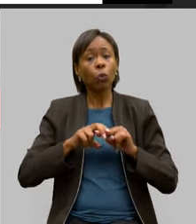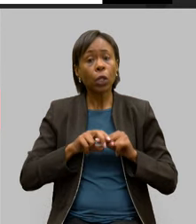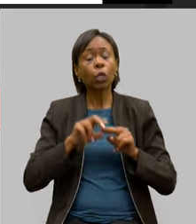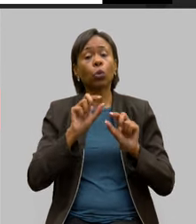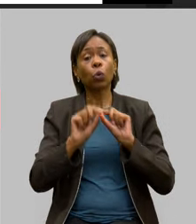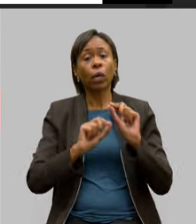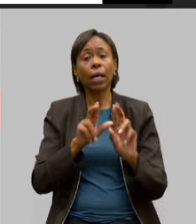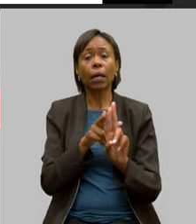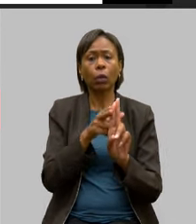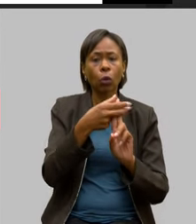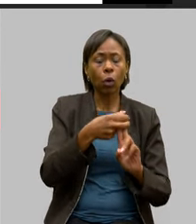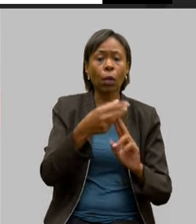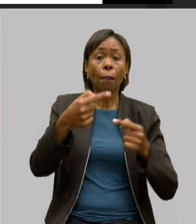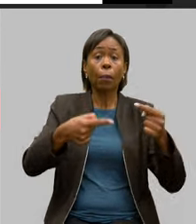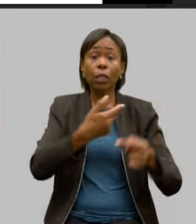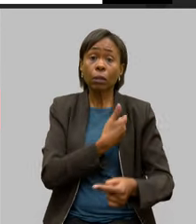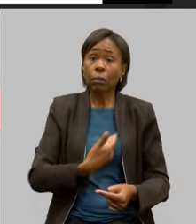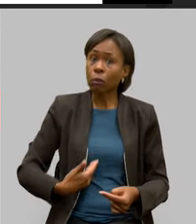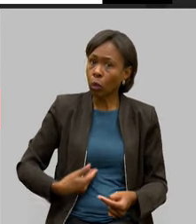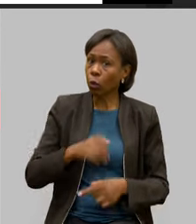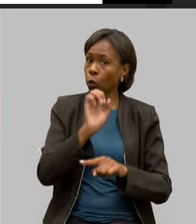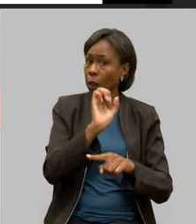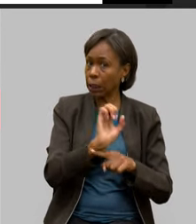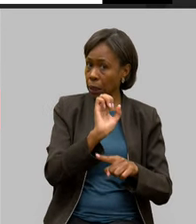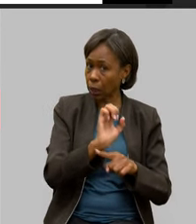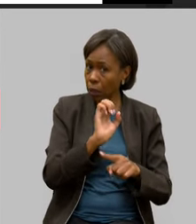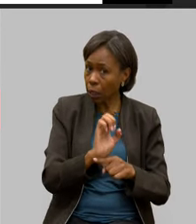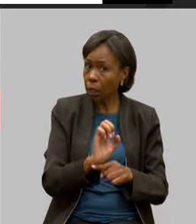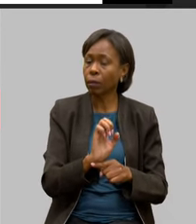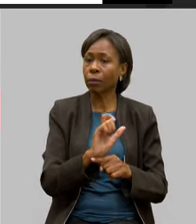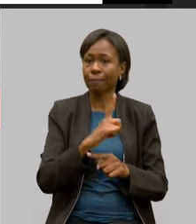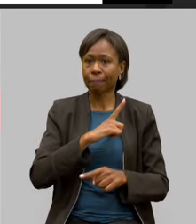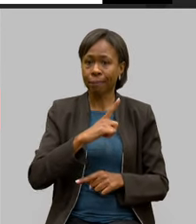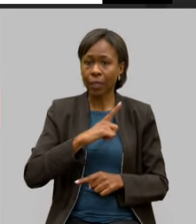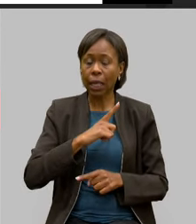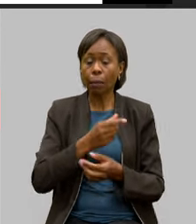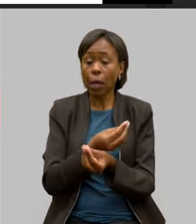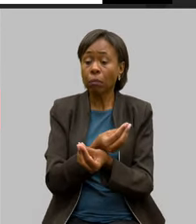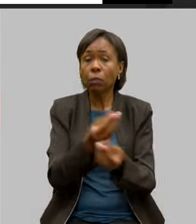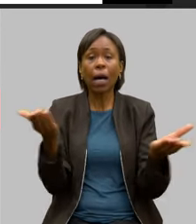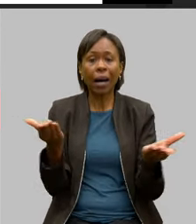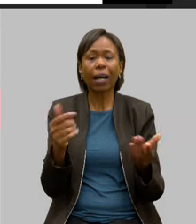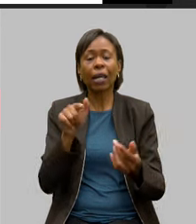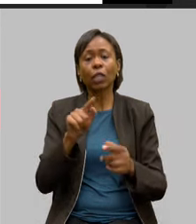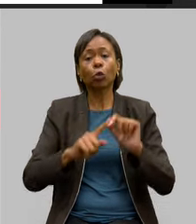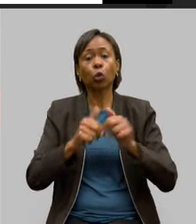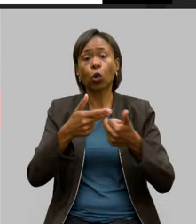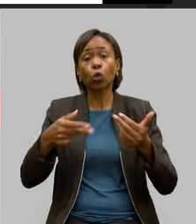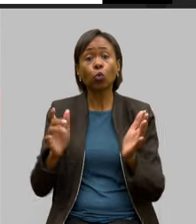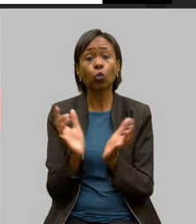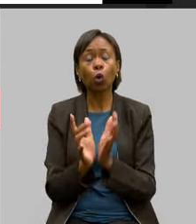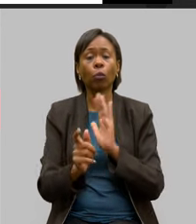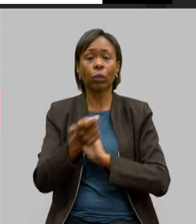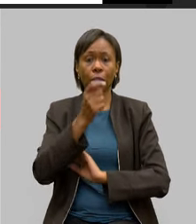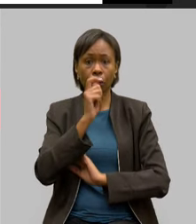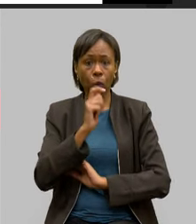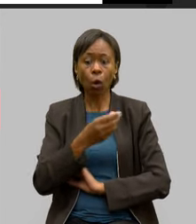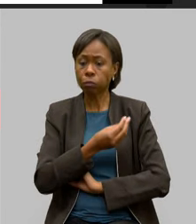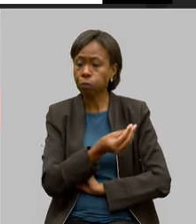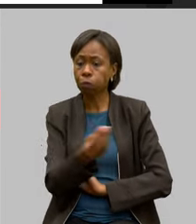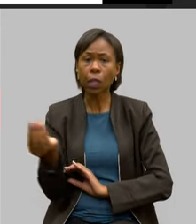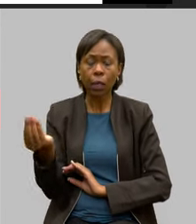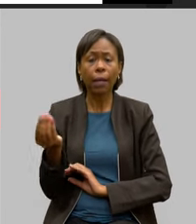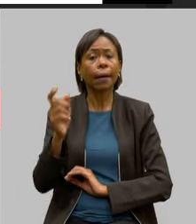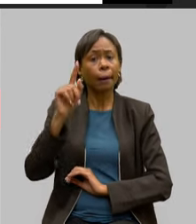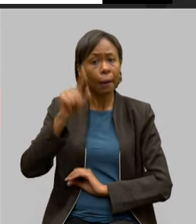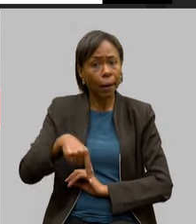pública Estadual a existência da política pública Estadual de fornecimento de produtos derivados da Maconha Ela é